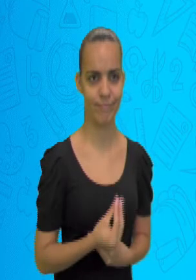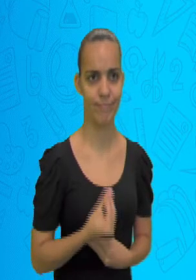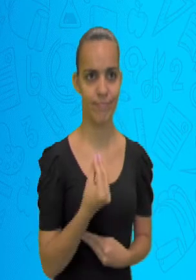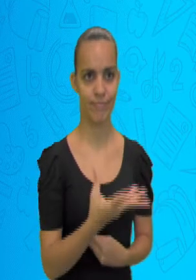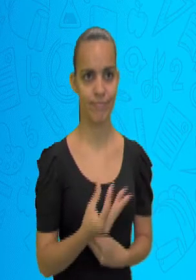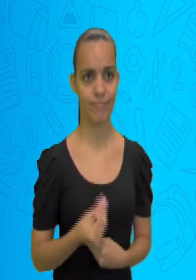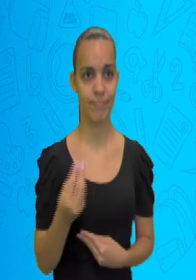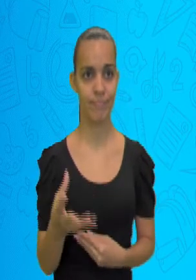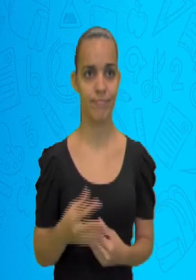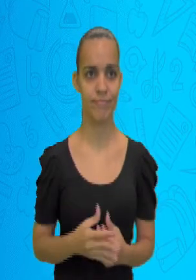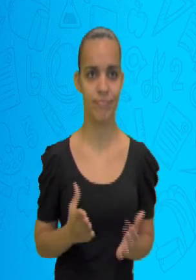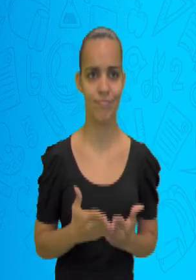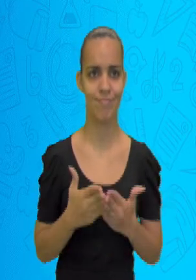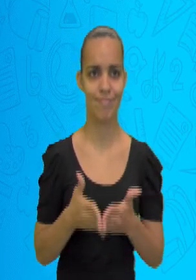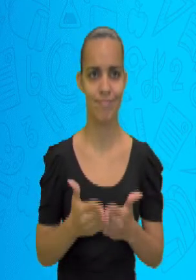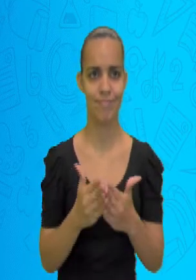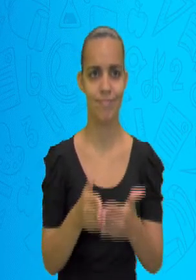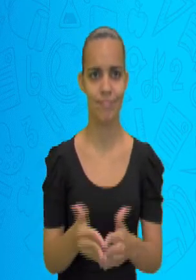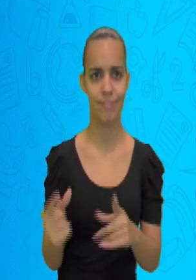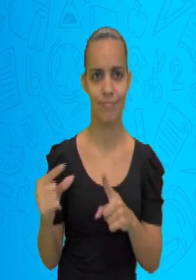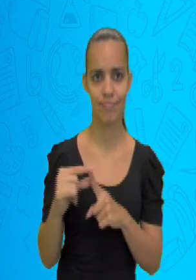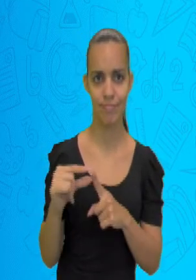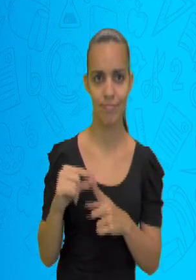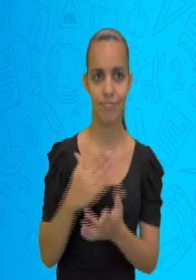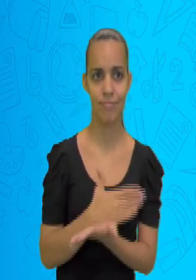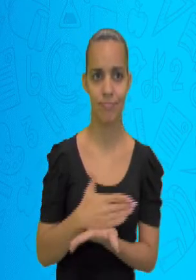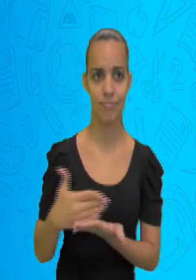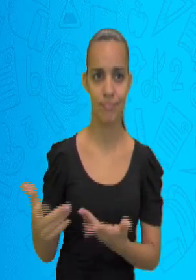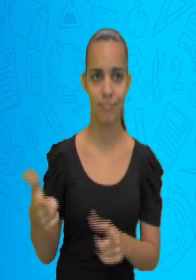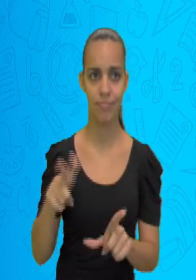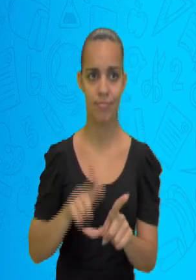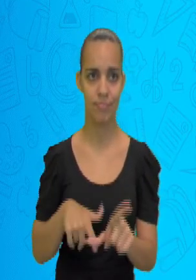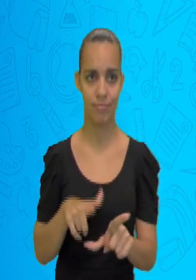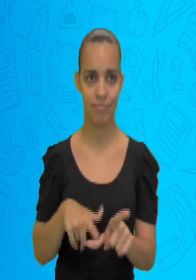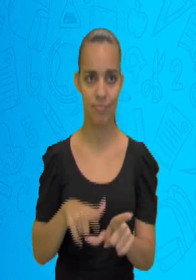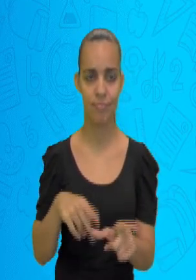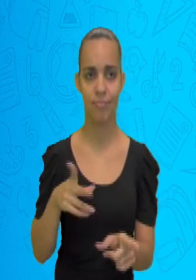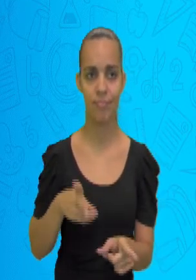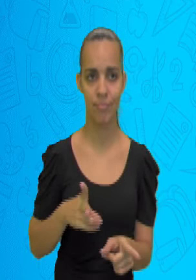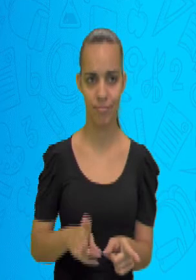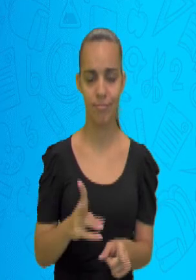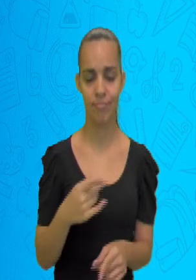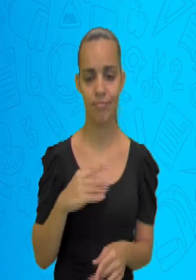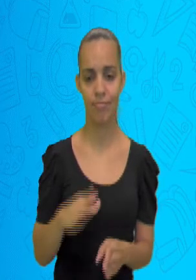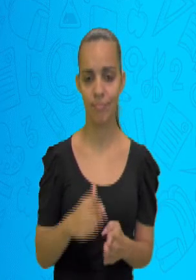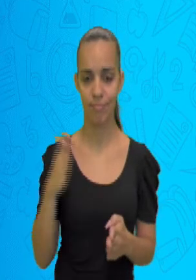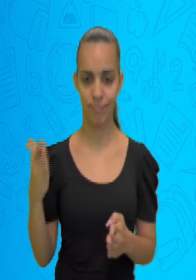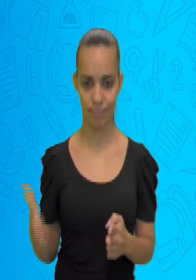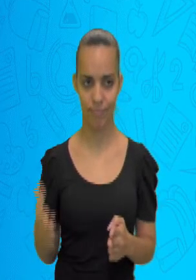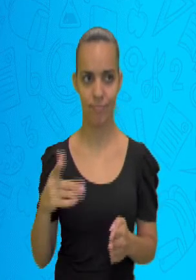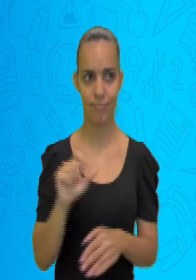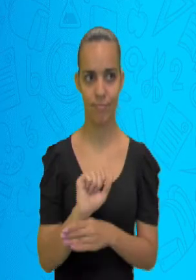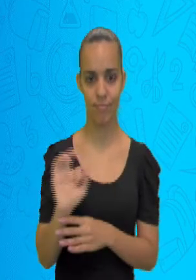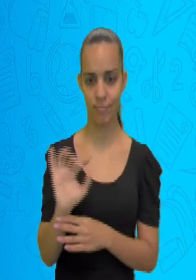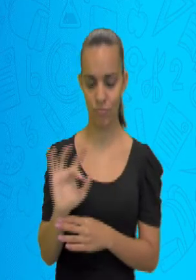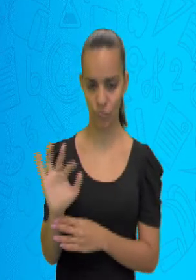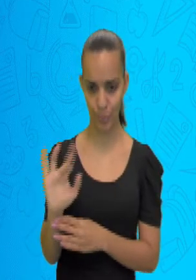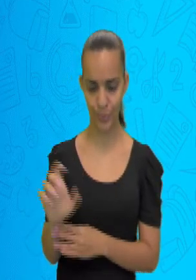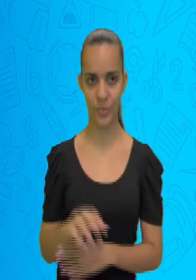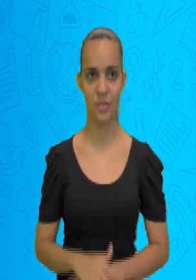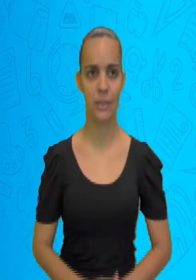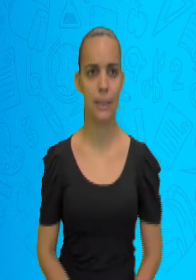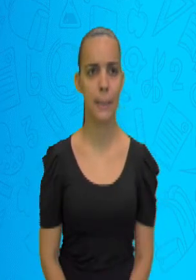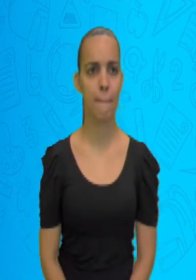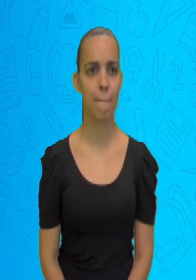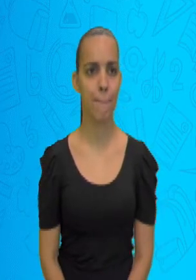arremessada, sempre carregadinha de uma palavra que comece pela letra imediata na ordem